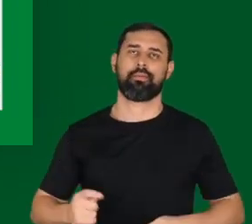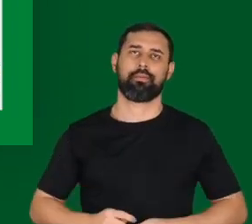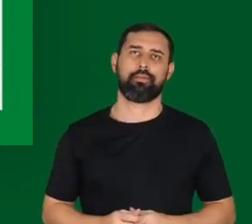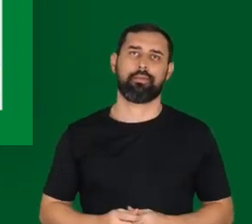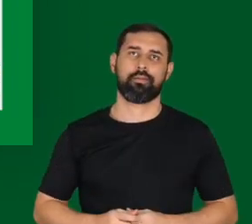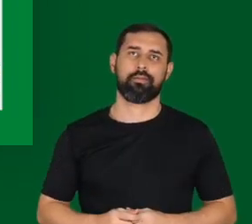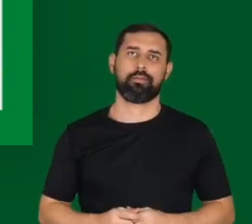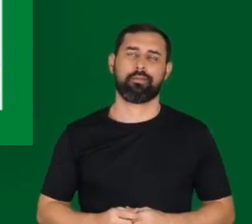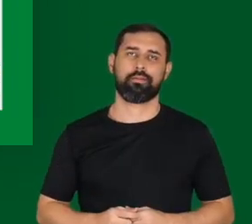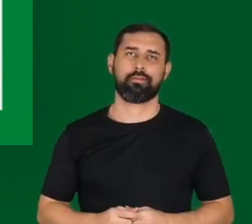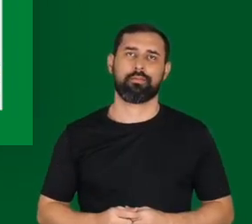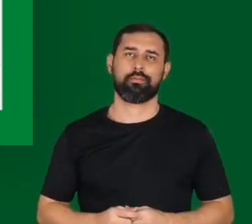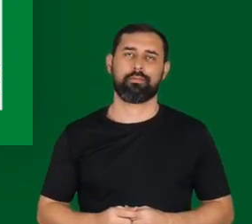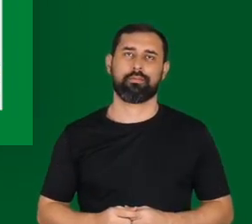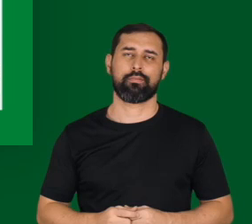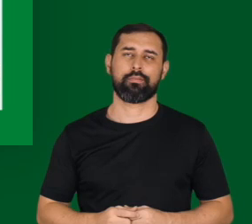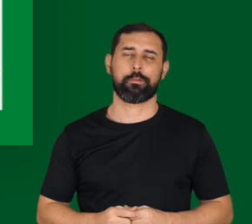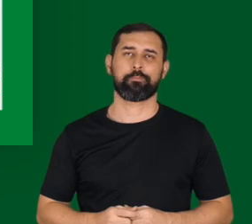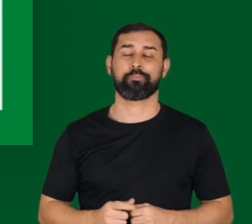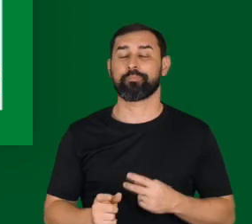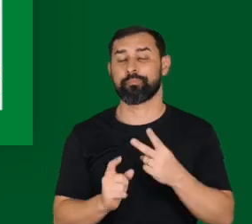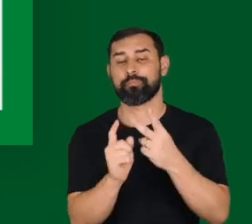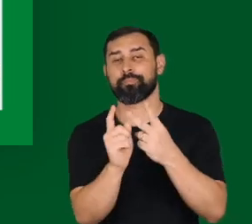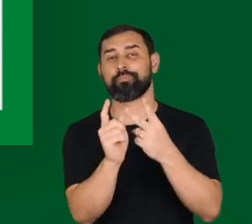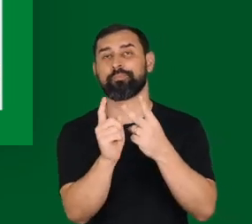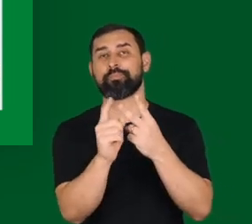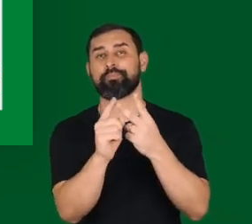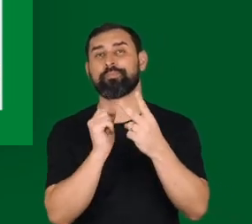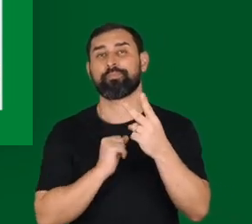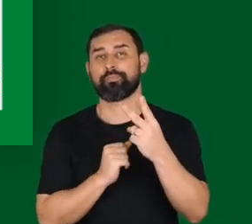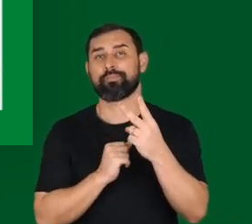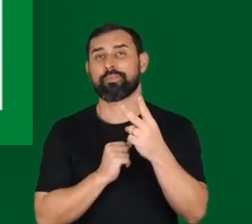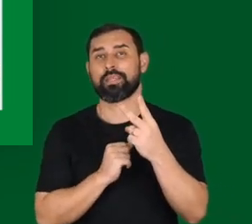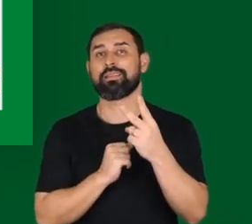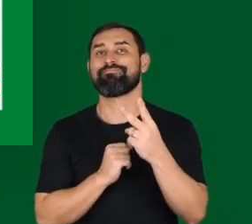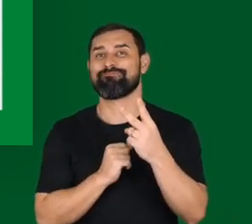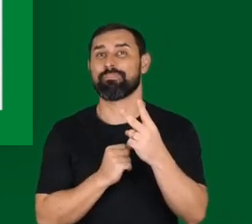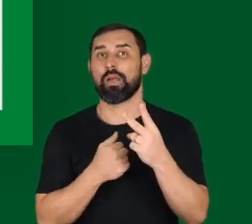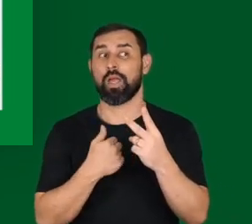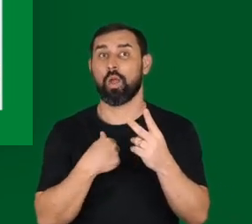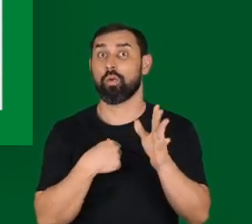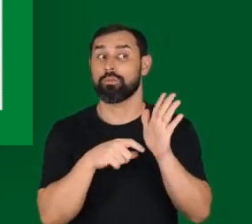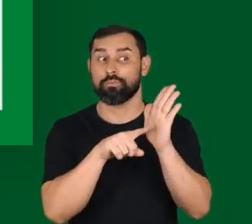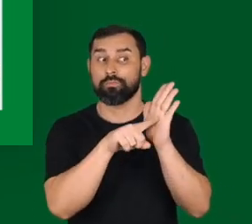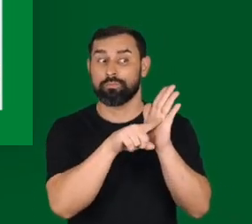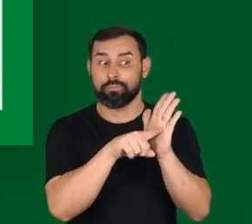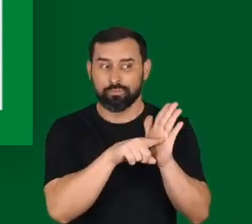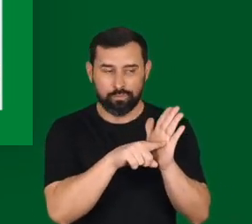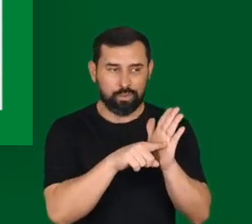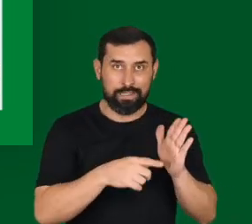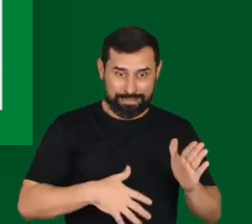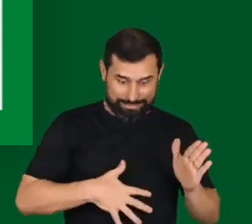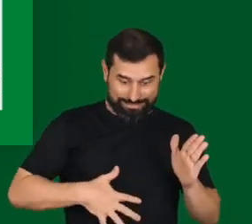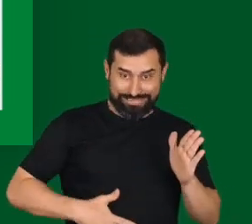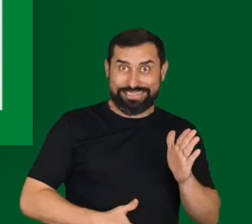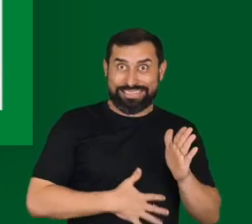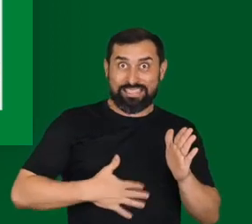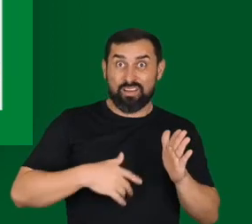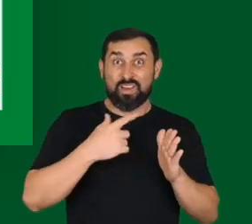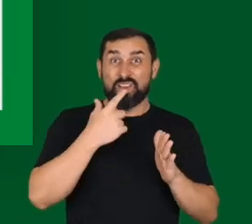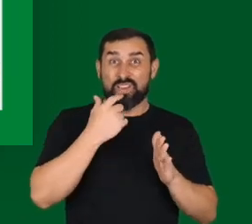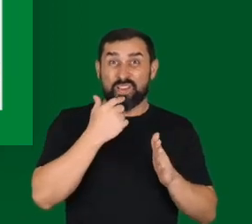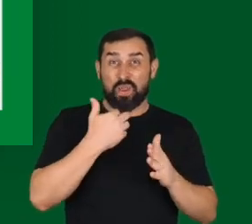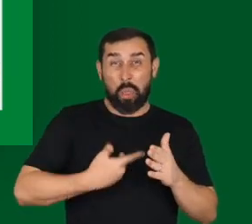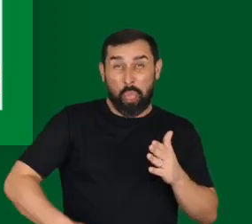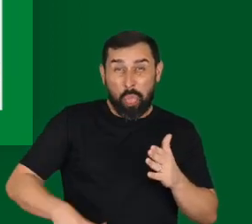evite, na verdade, né, essa principal causa de morte. E o segundo ponto é o reconhecimento e tratamento de